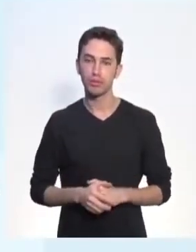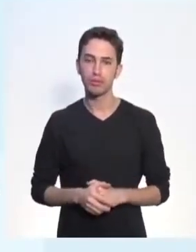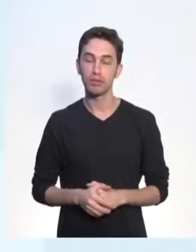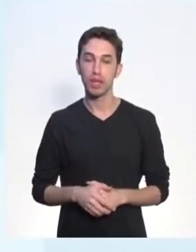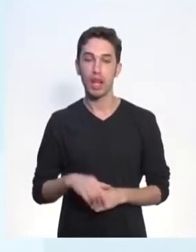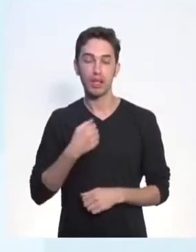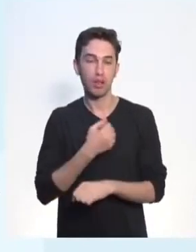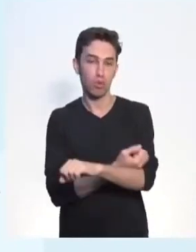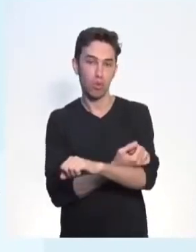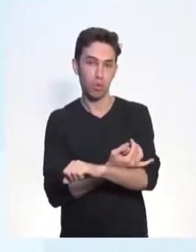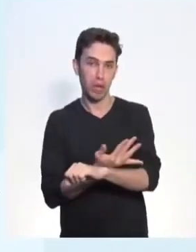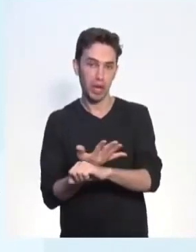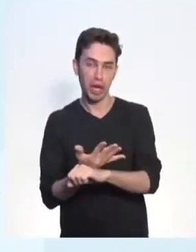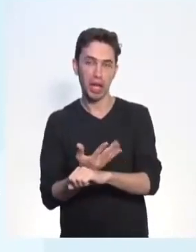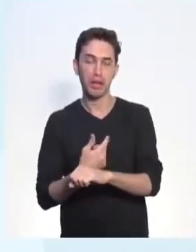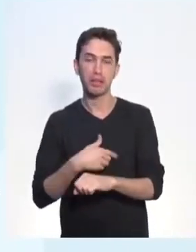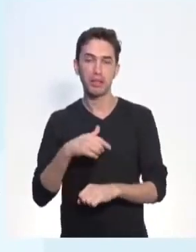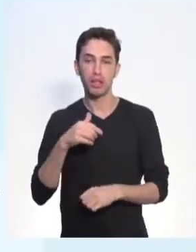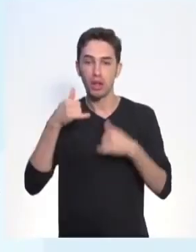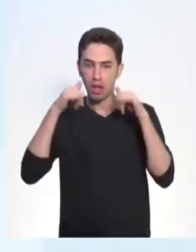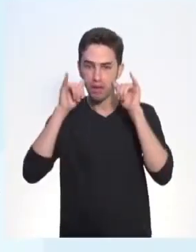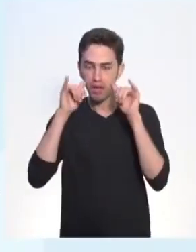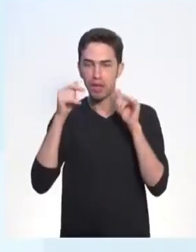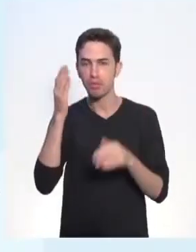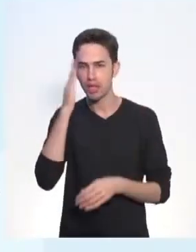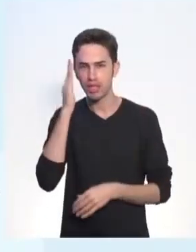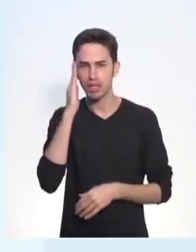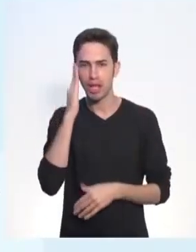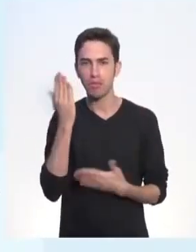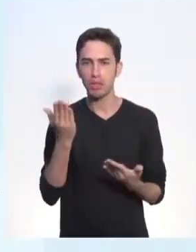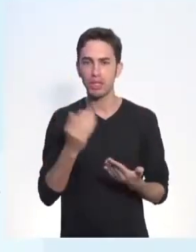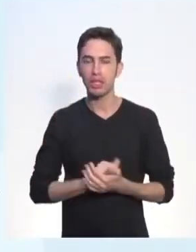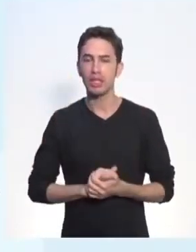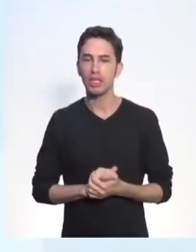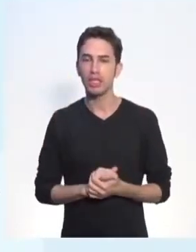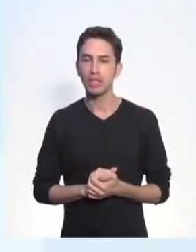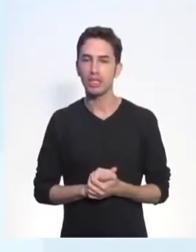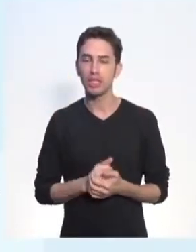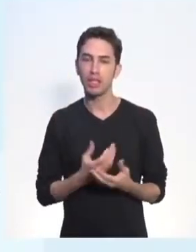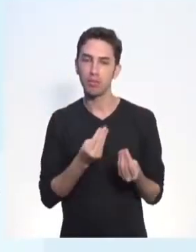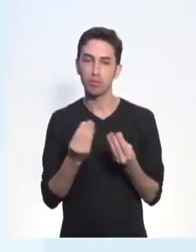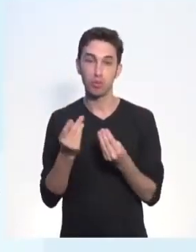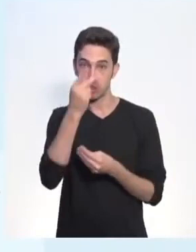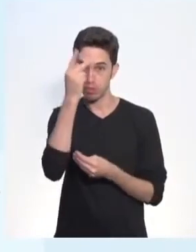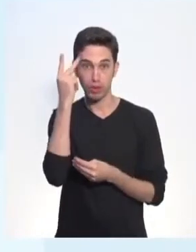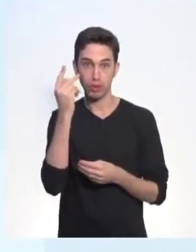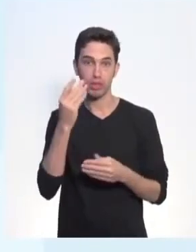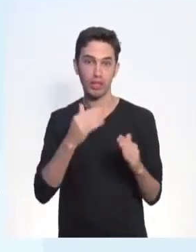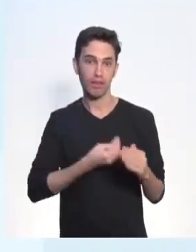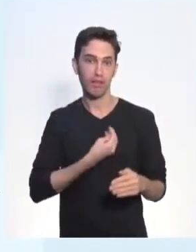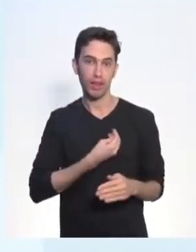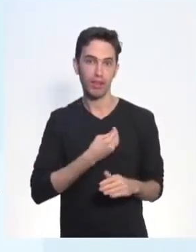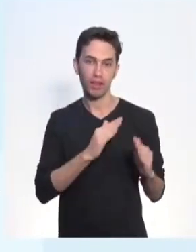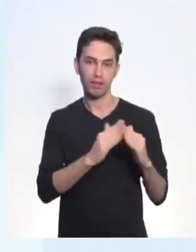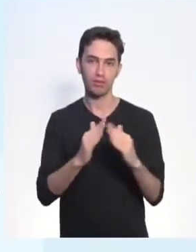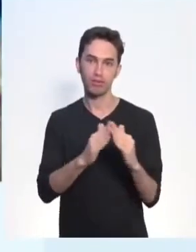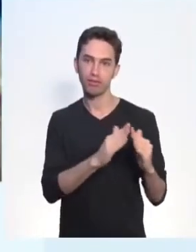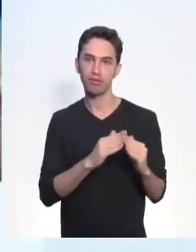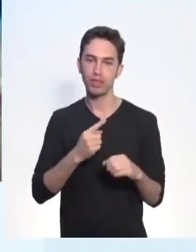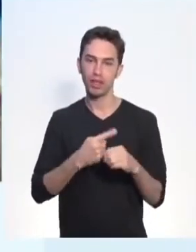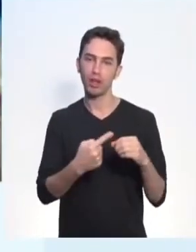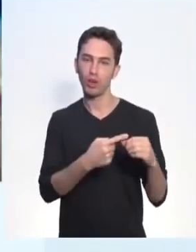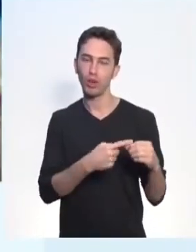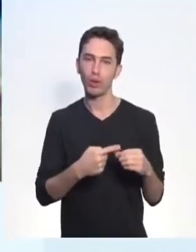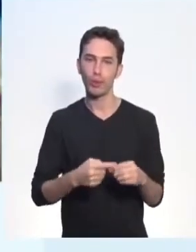do campo, porque a gente sabe da nossa audiência com o pessoal do interior, certo? Depois eu coloquei uma